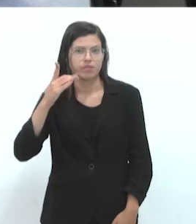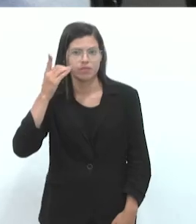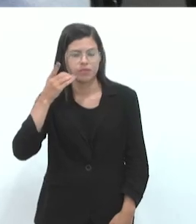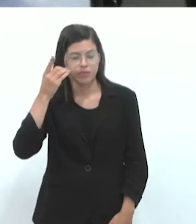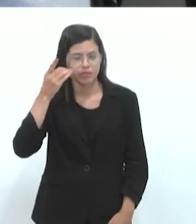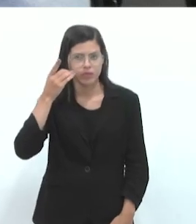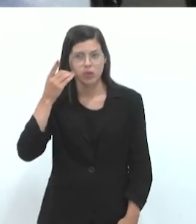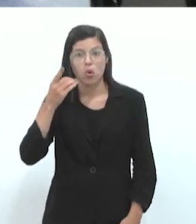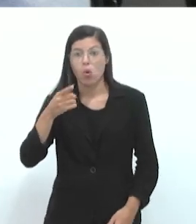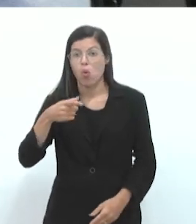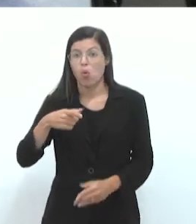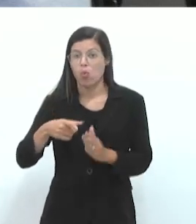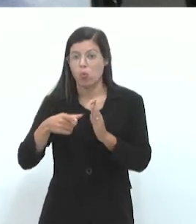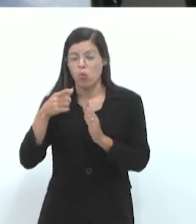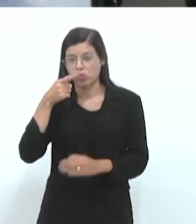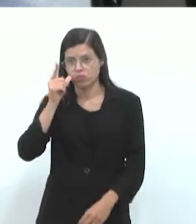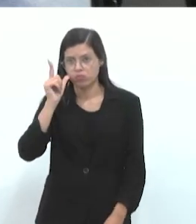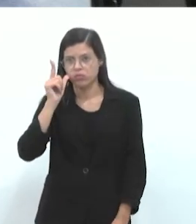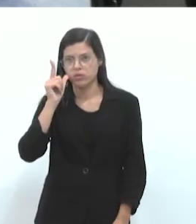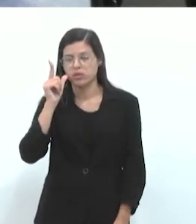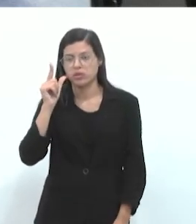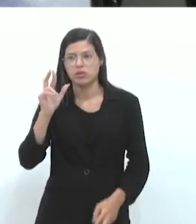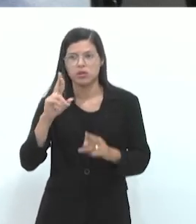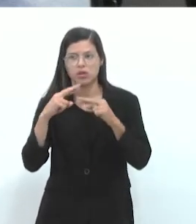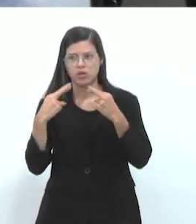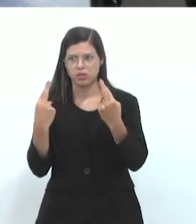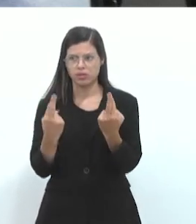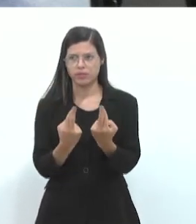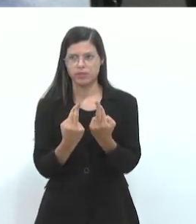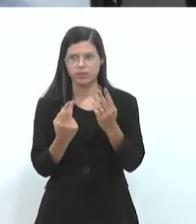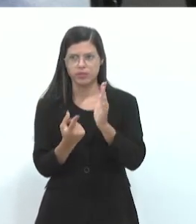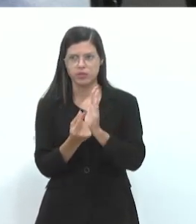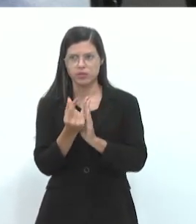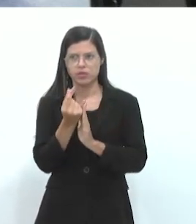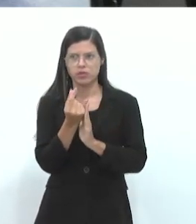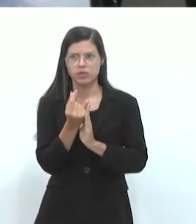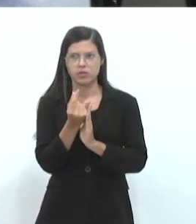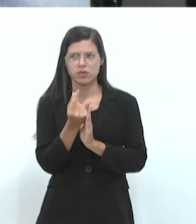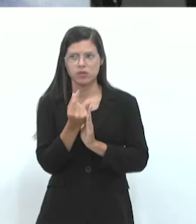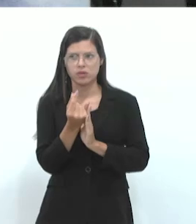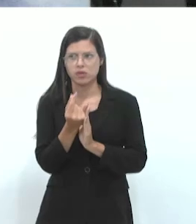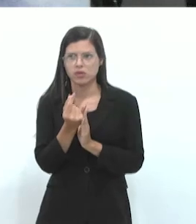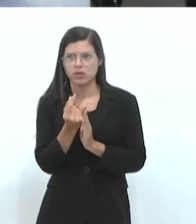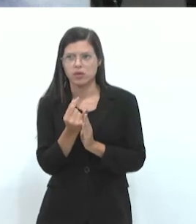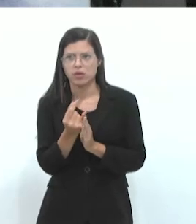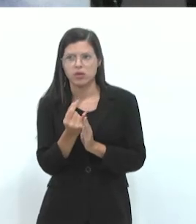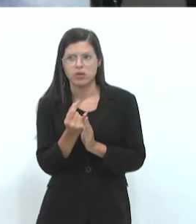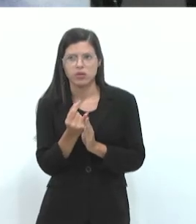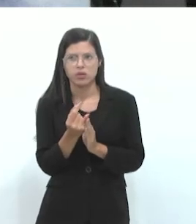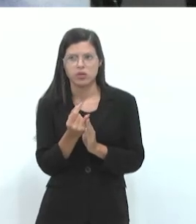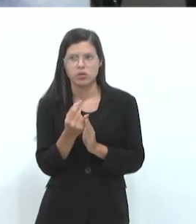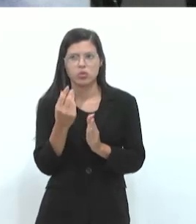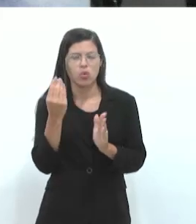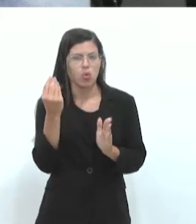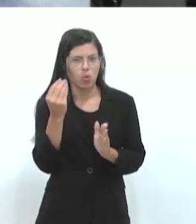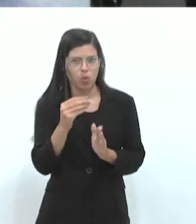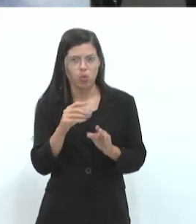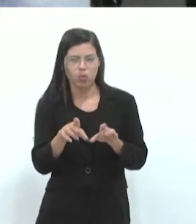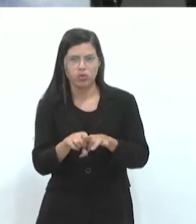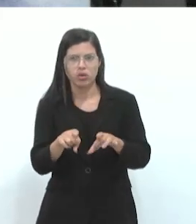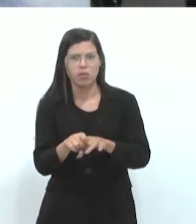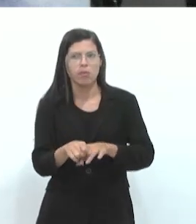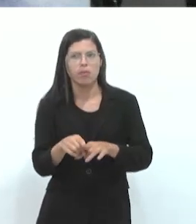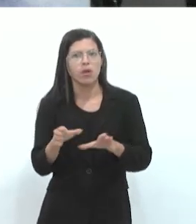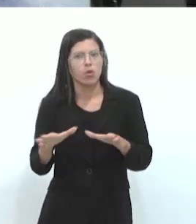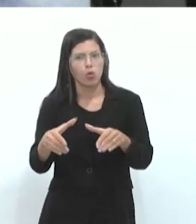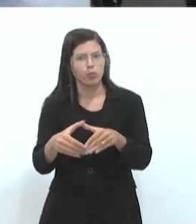na reunião da Comissão de Orçamento, a gente incluiu uma terceira comissão... Segurança Alimentar, Segurança Alimentar.